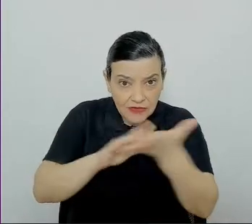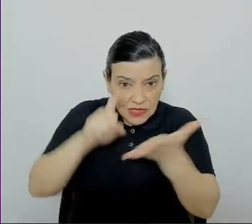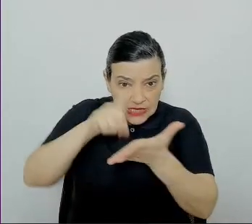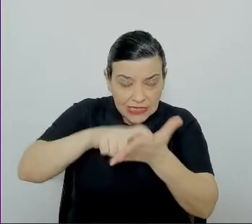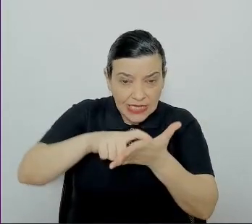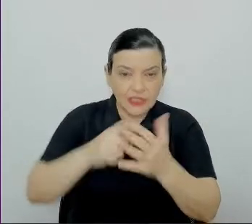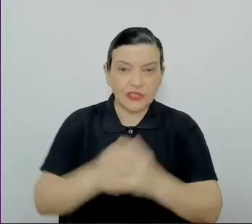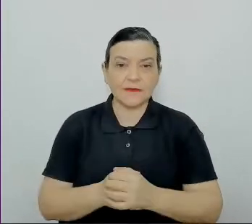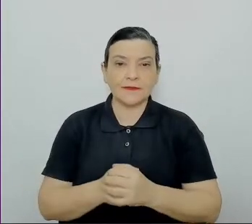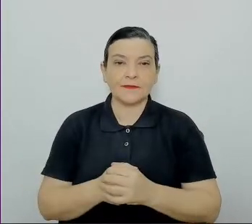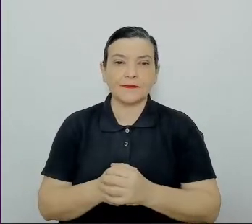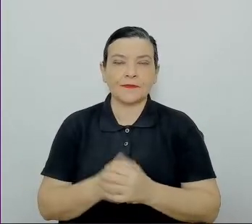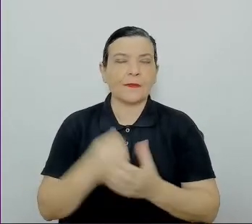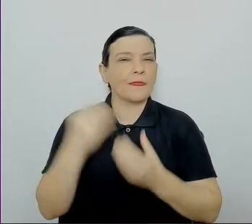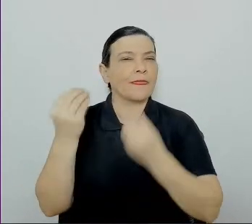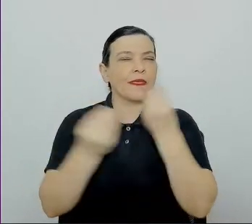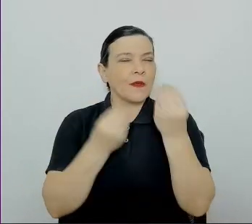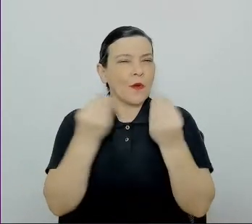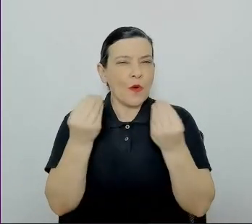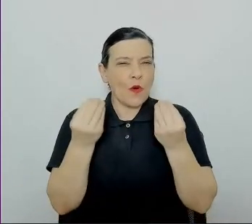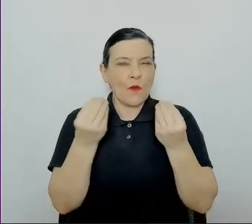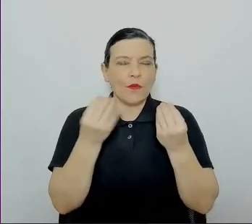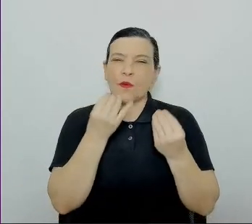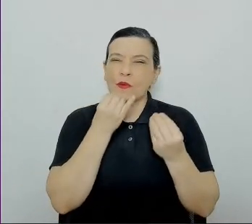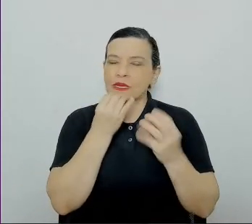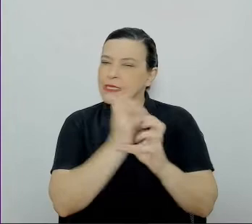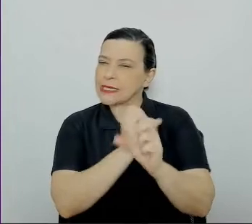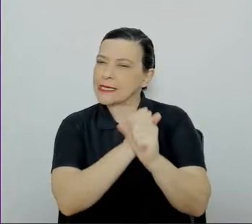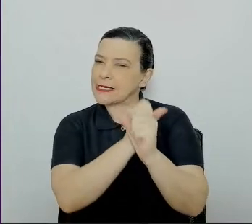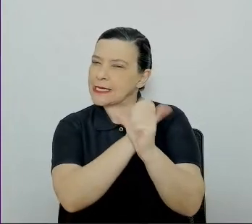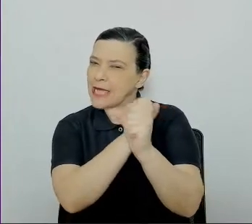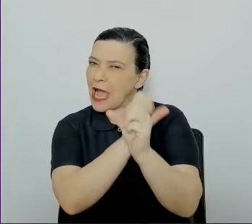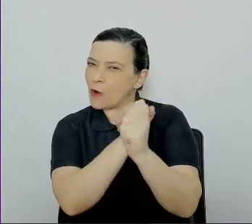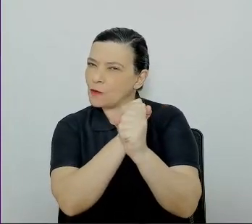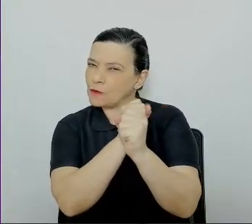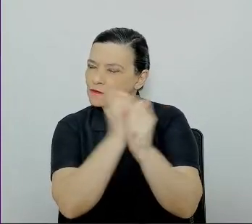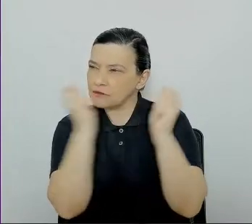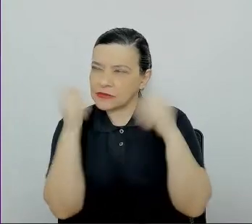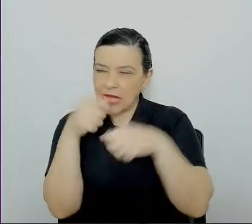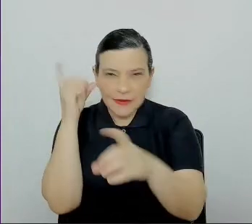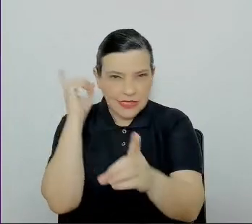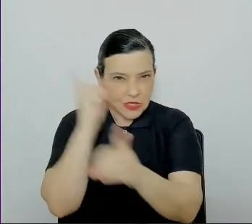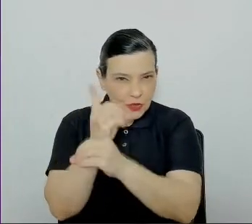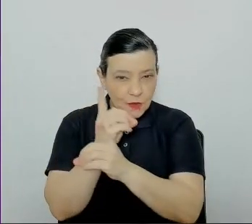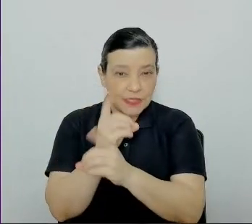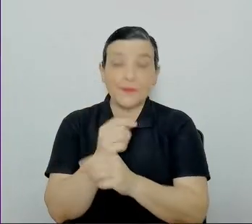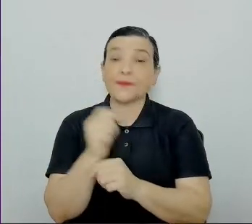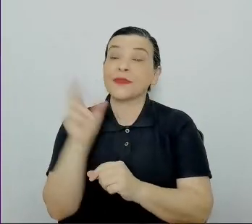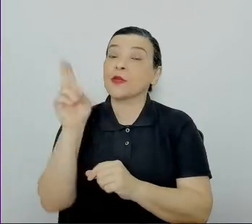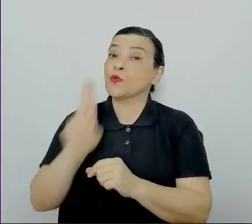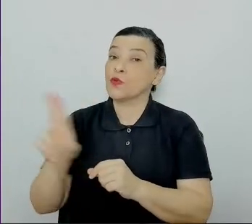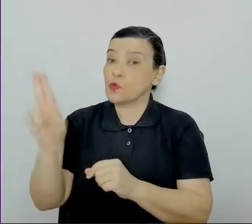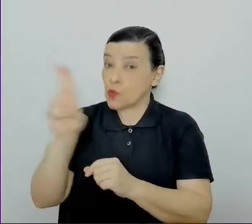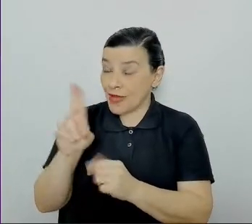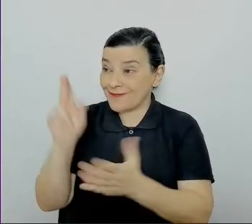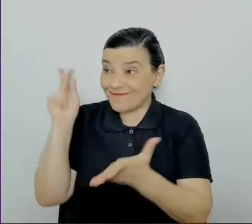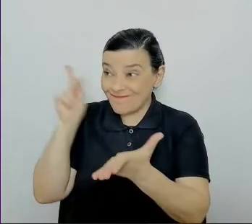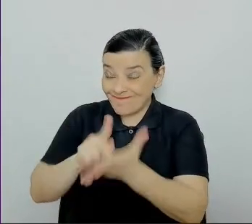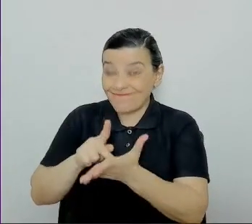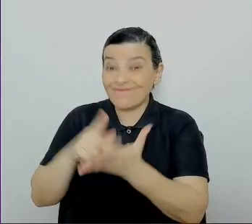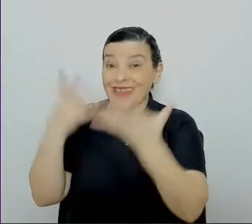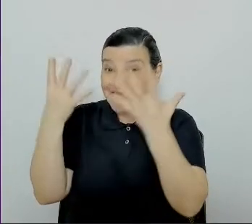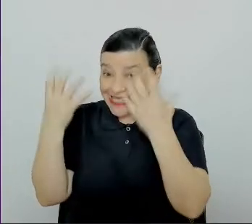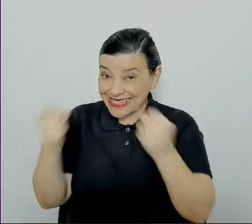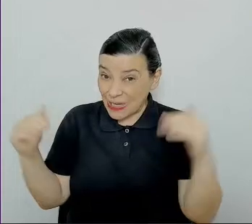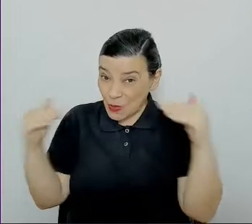Então, o cálculo para você fazer esse cálculo de adoção, basicamente é usuários ativos que adotaram a funcionalidade dividido